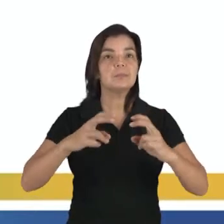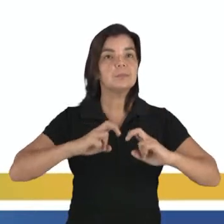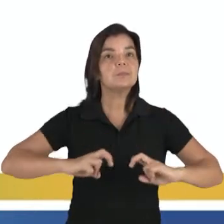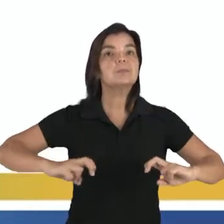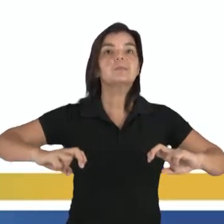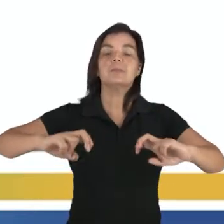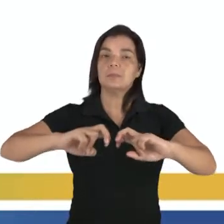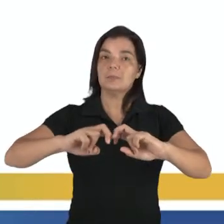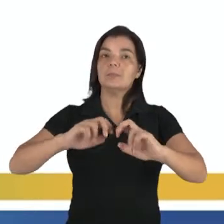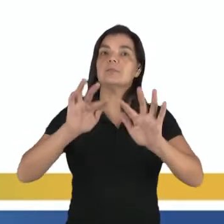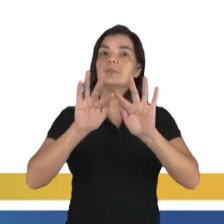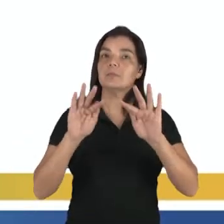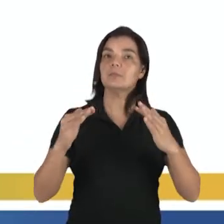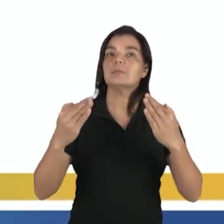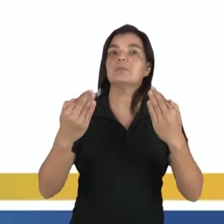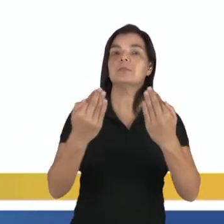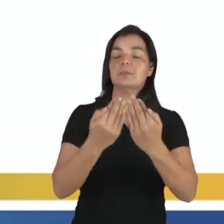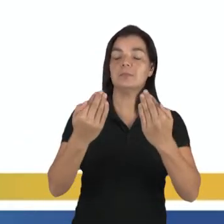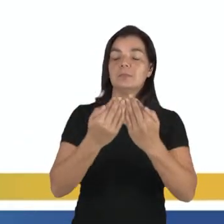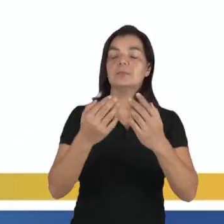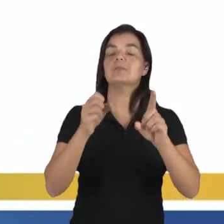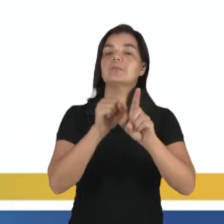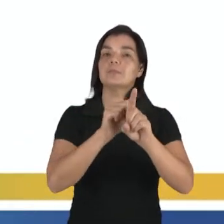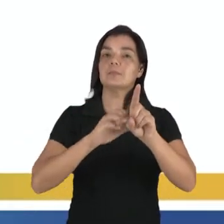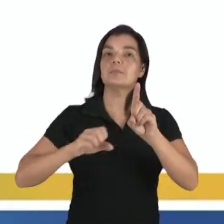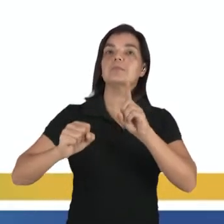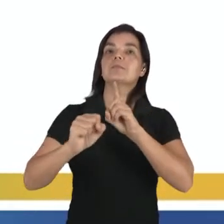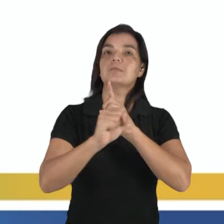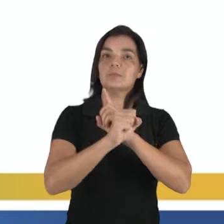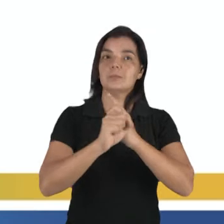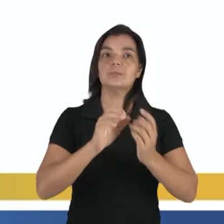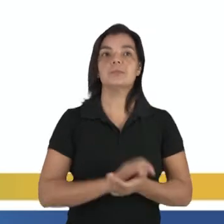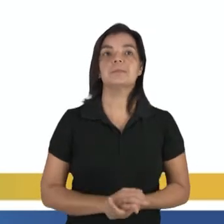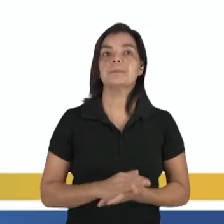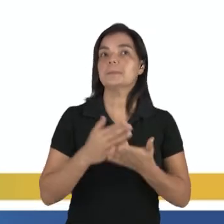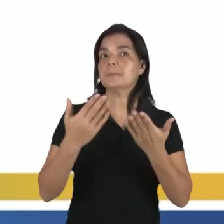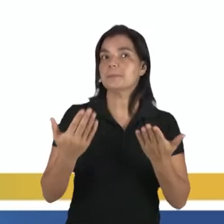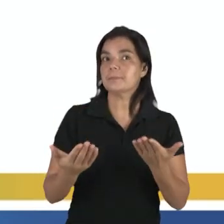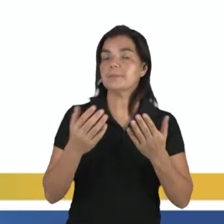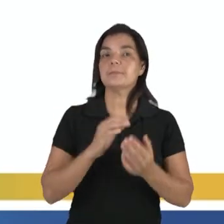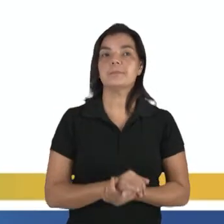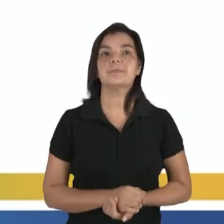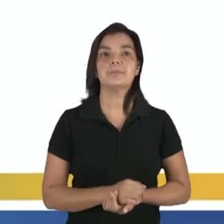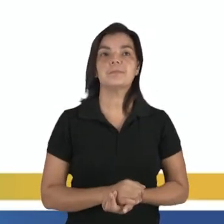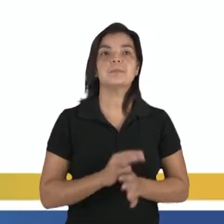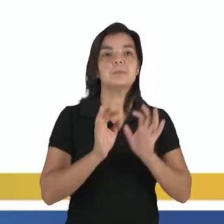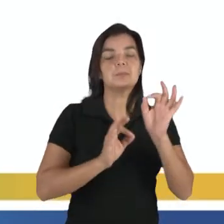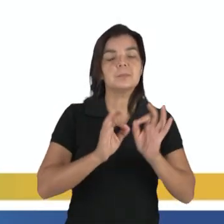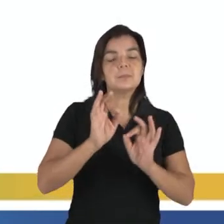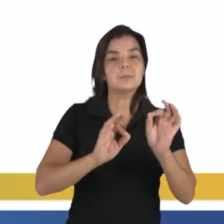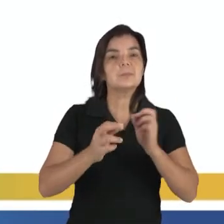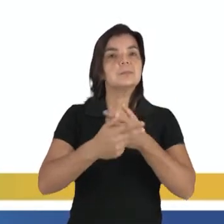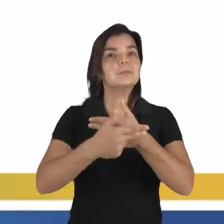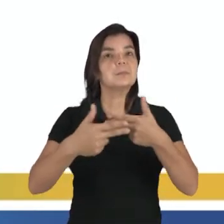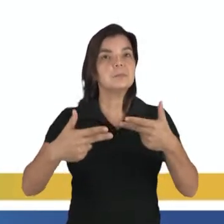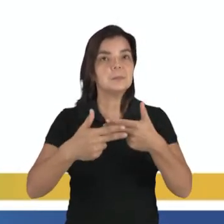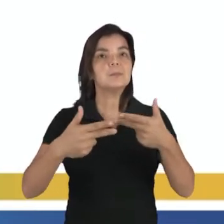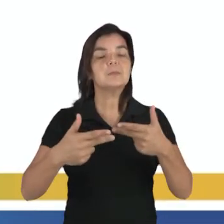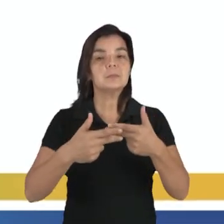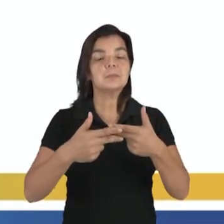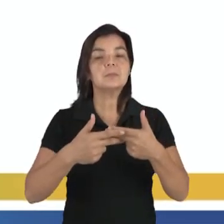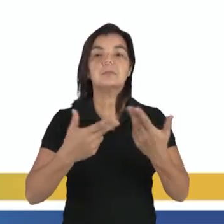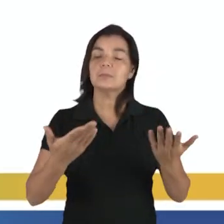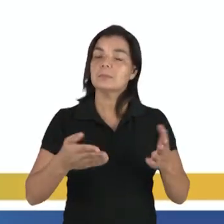à mesa a instituição tradicional da família, célula da sociedade. Vejo, porém, que se preparam